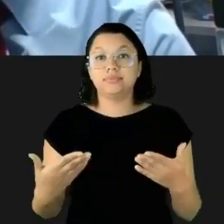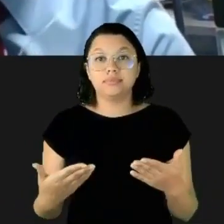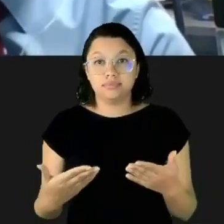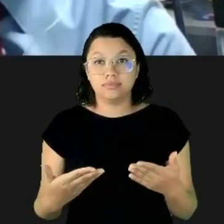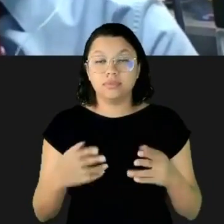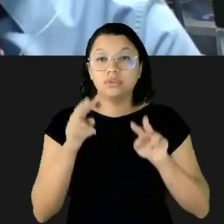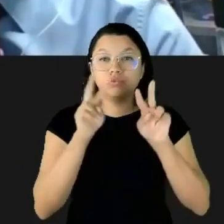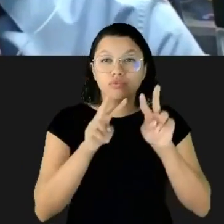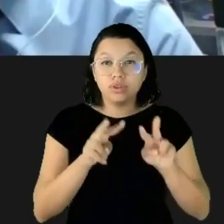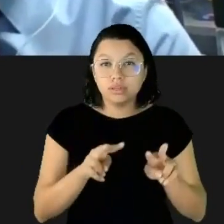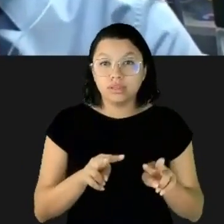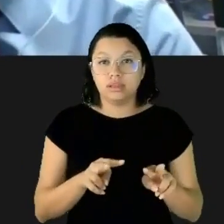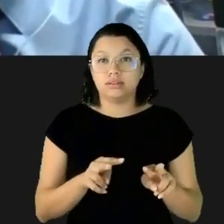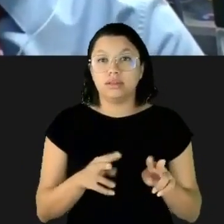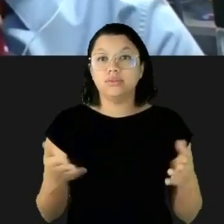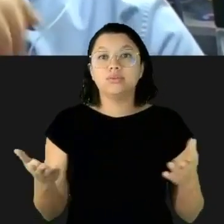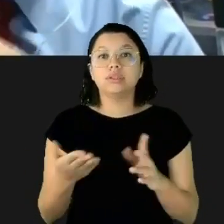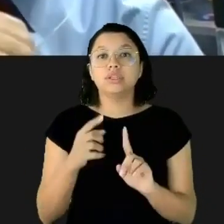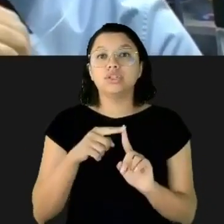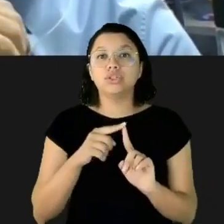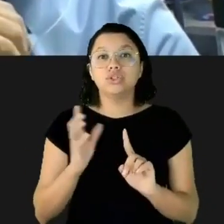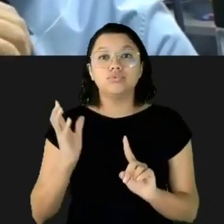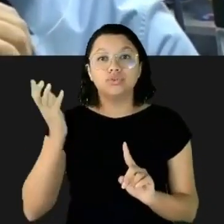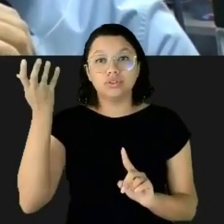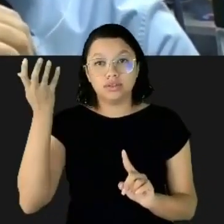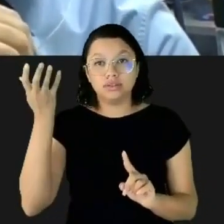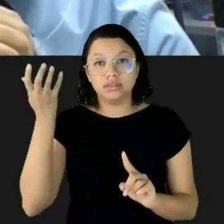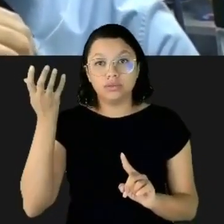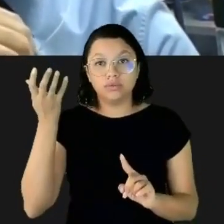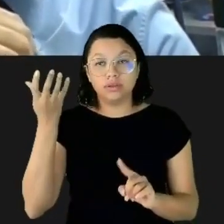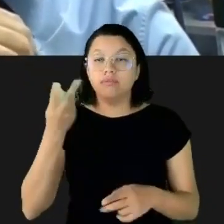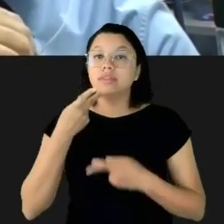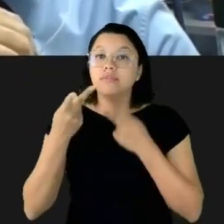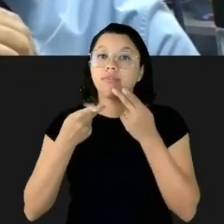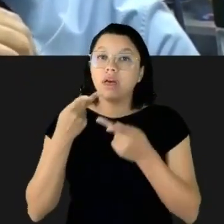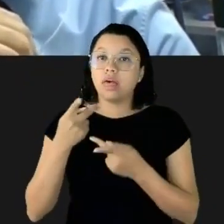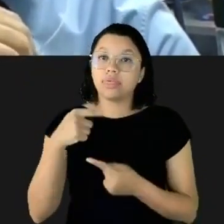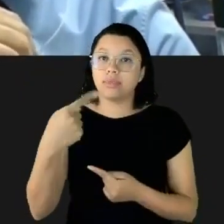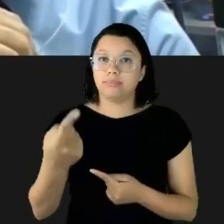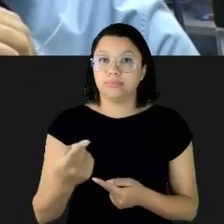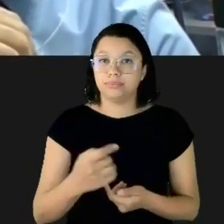e aí ele vai ser analisado nesse tipo de decisão a proferir